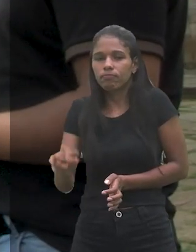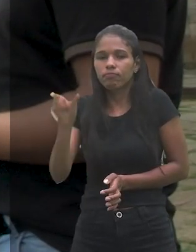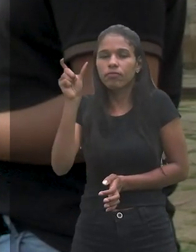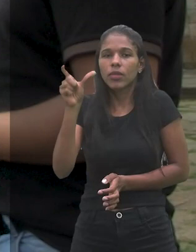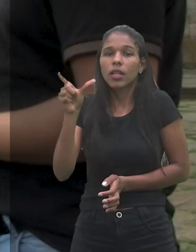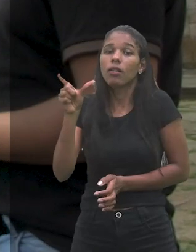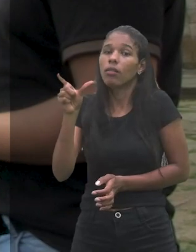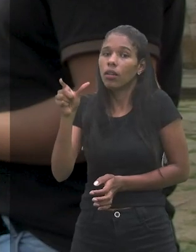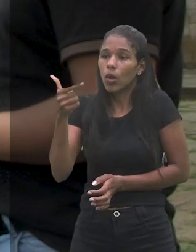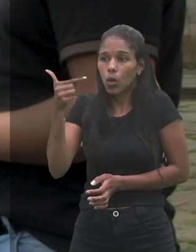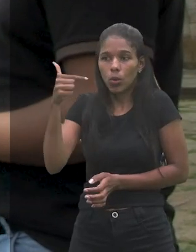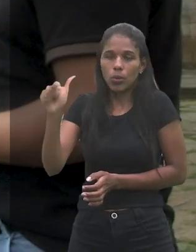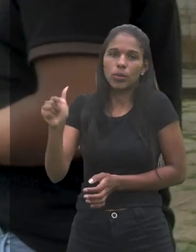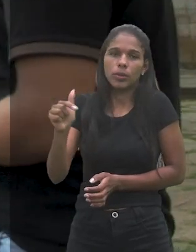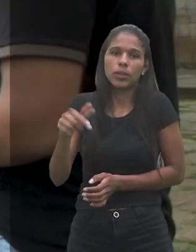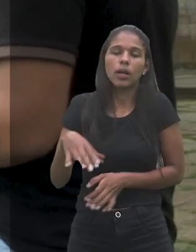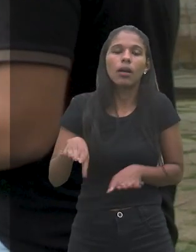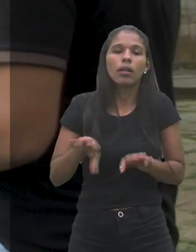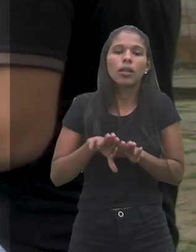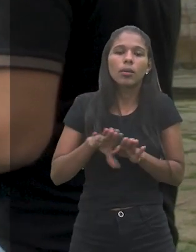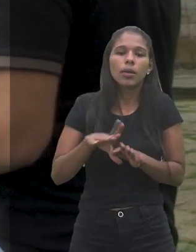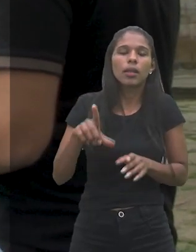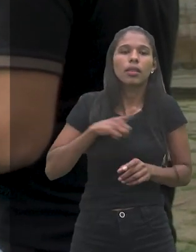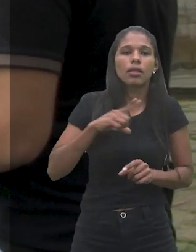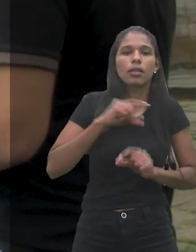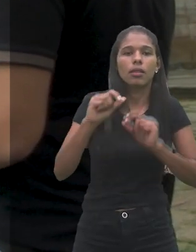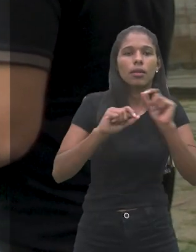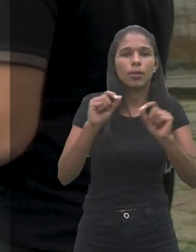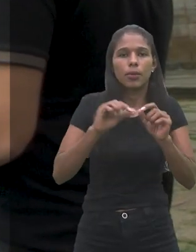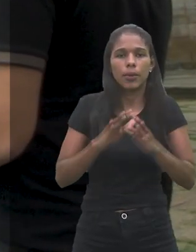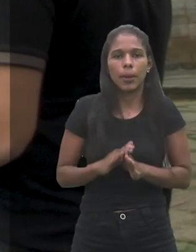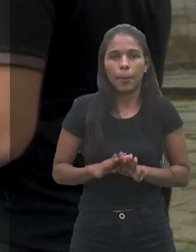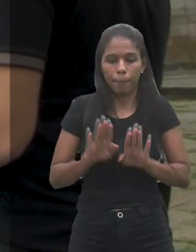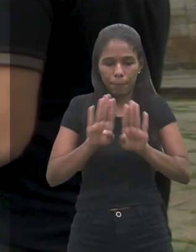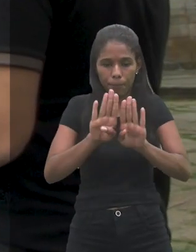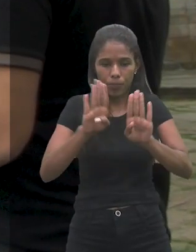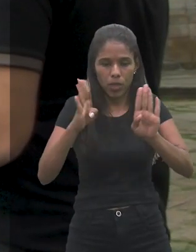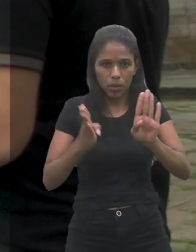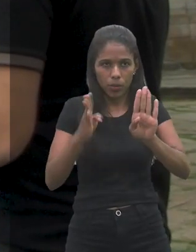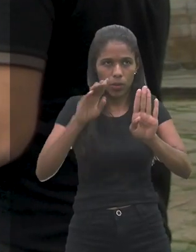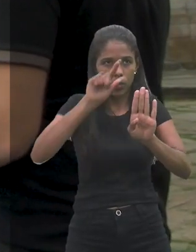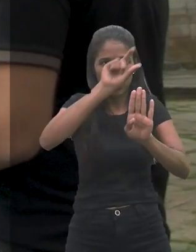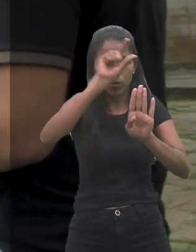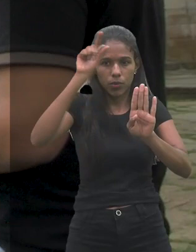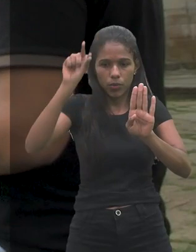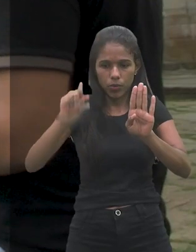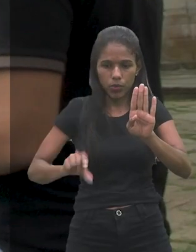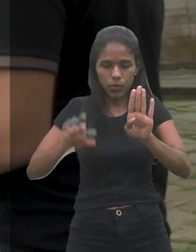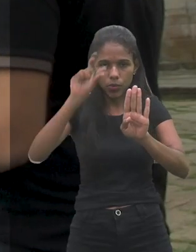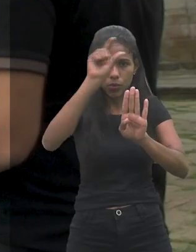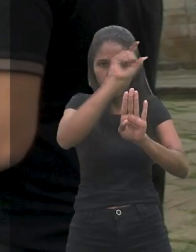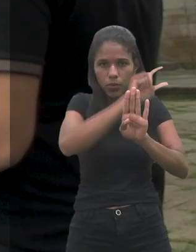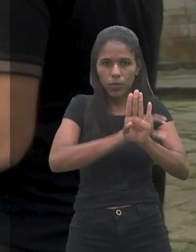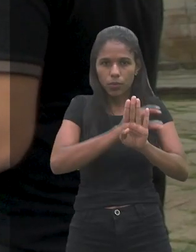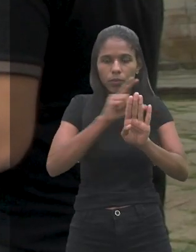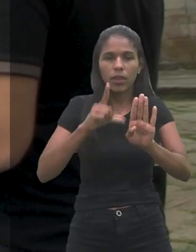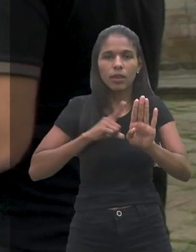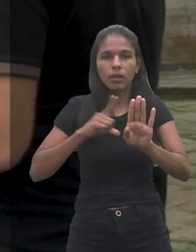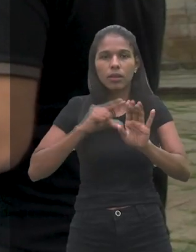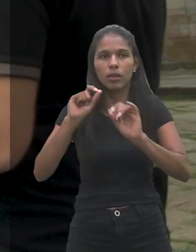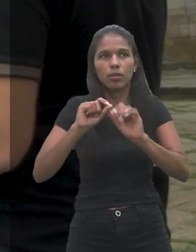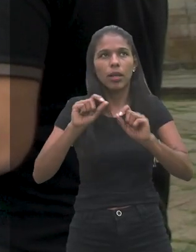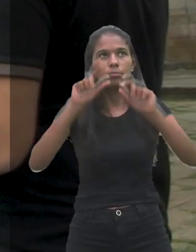um tridimensional na portada. Quando a gente está de frente com ela, indo em direção à porta, a haste sobre